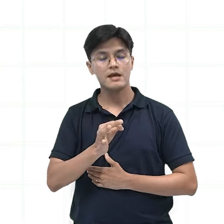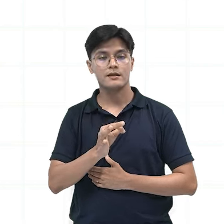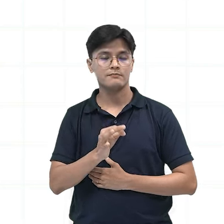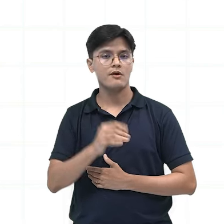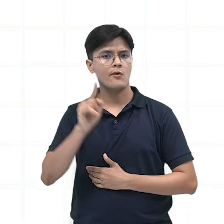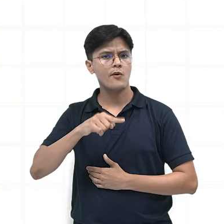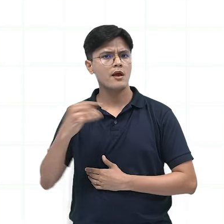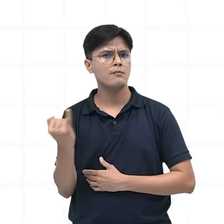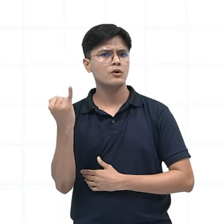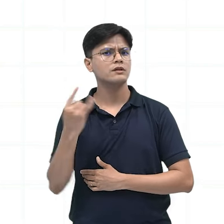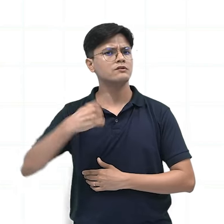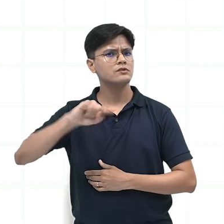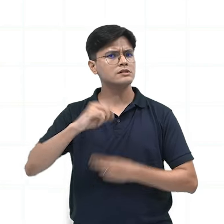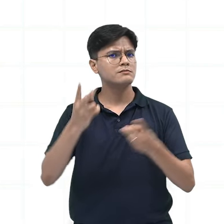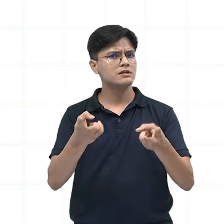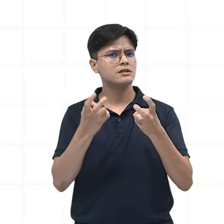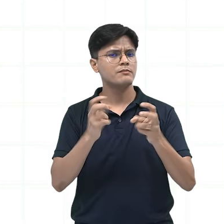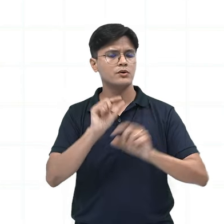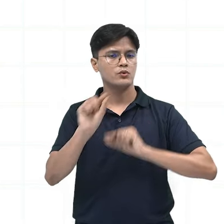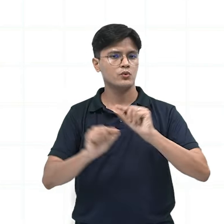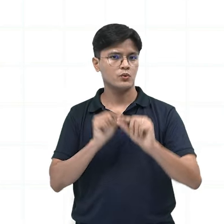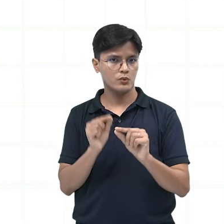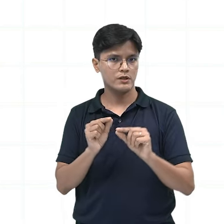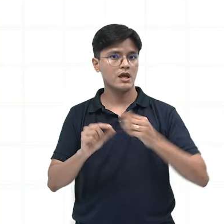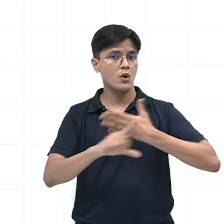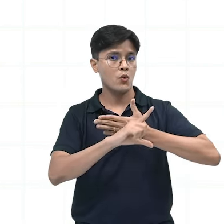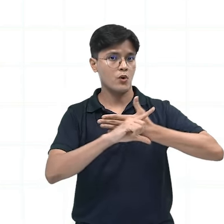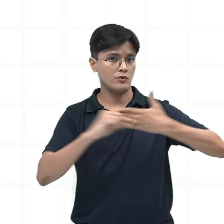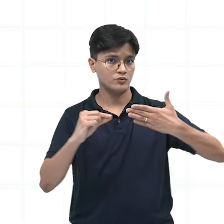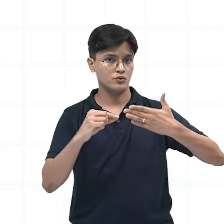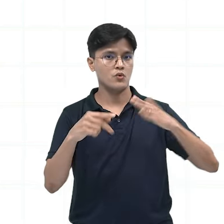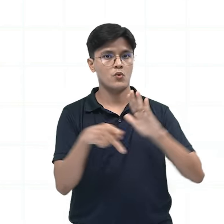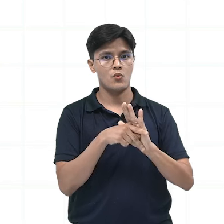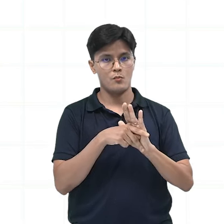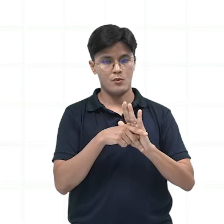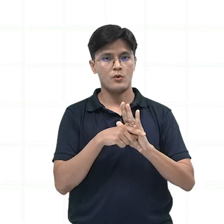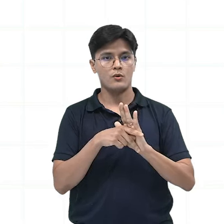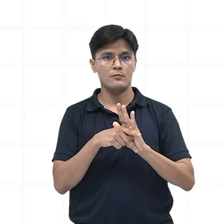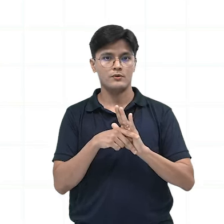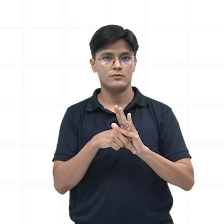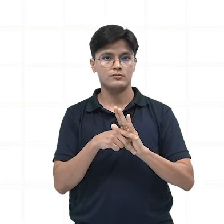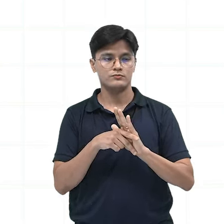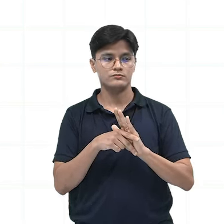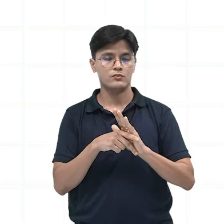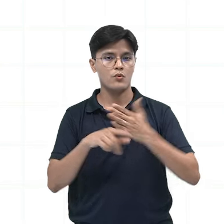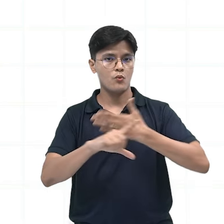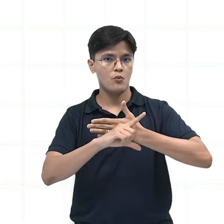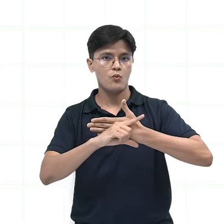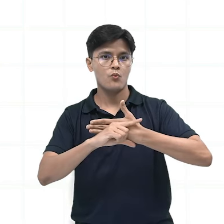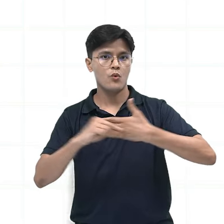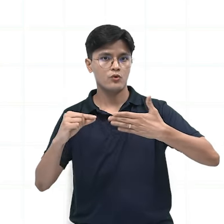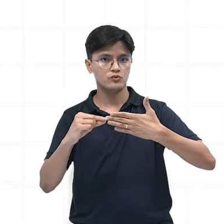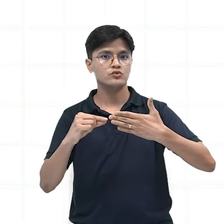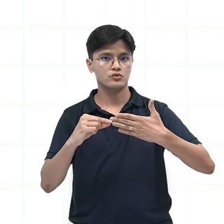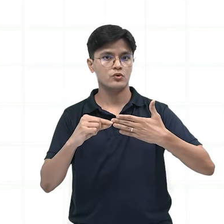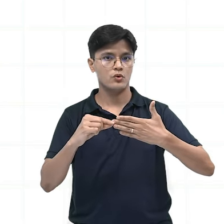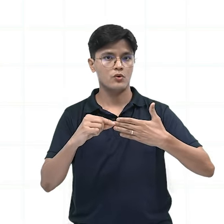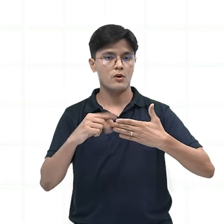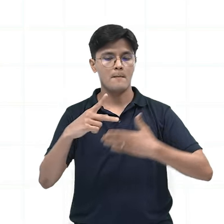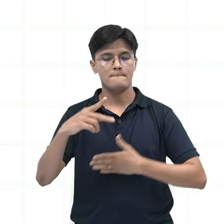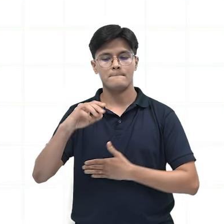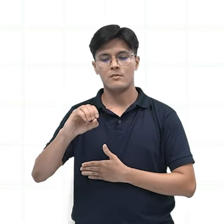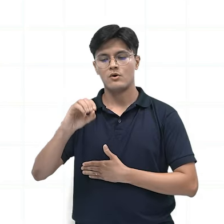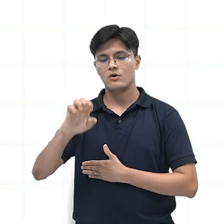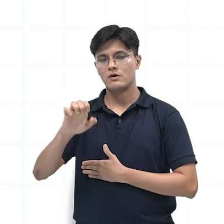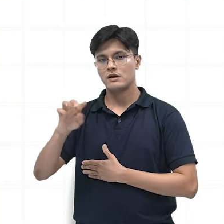você observar, o autor da cantiga de amigo, o poeta, é masculino, é